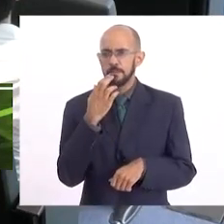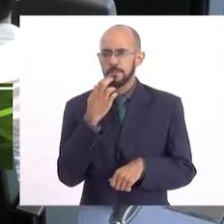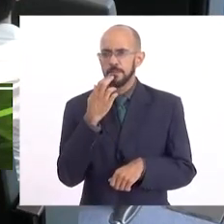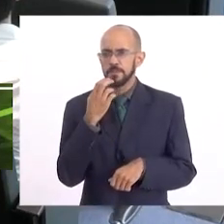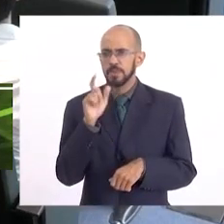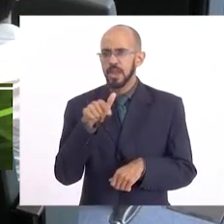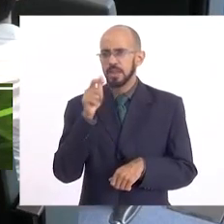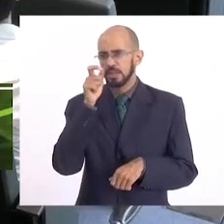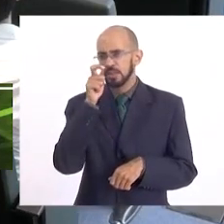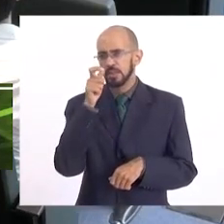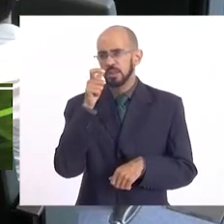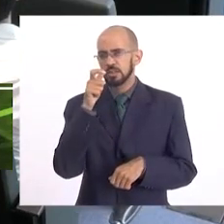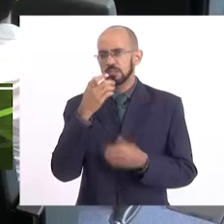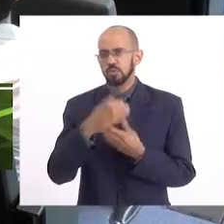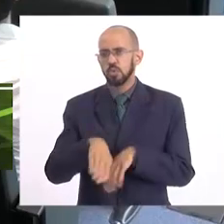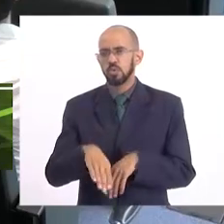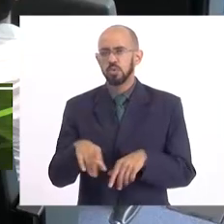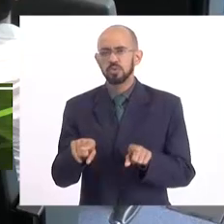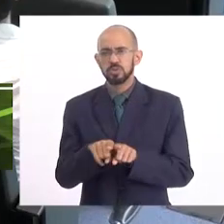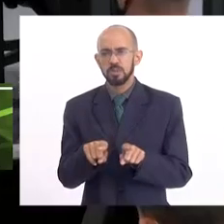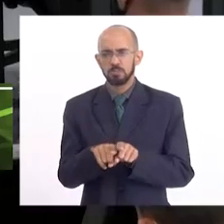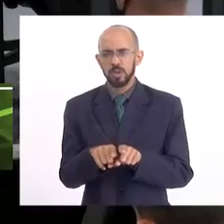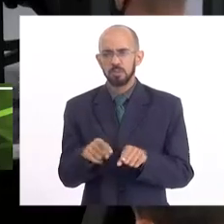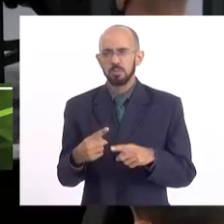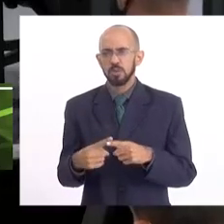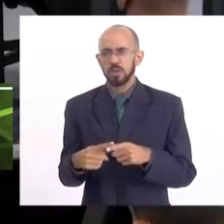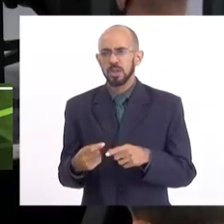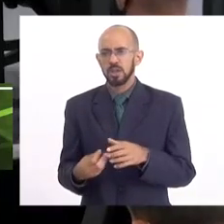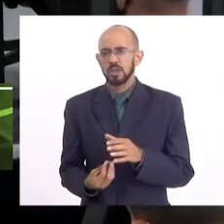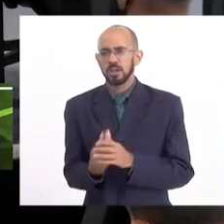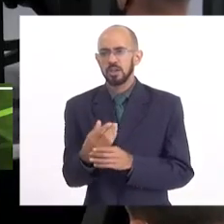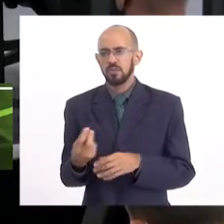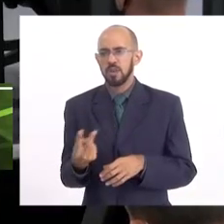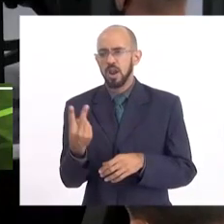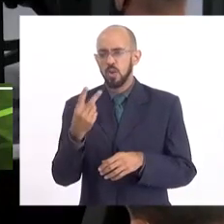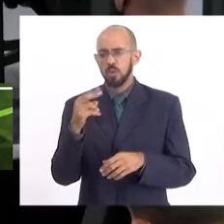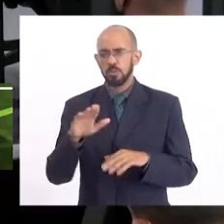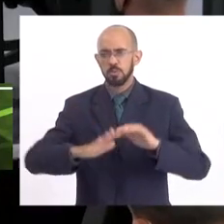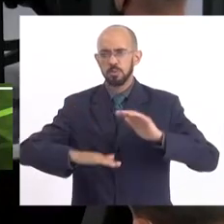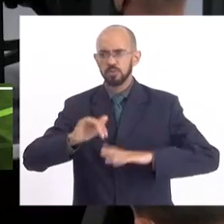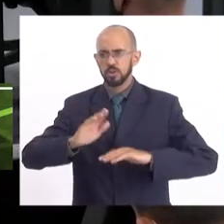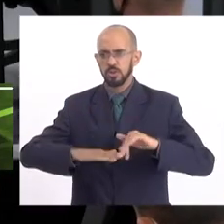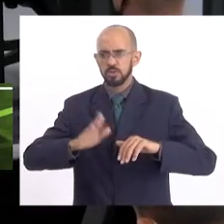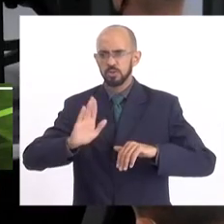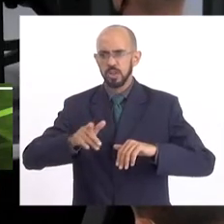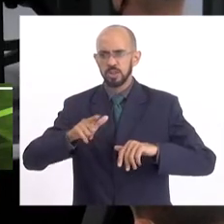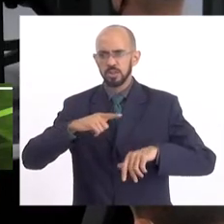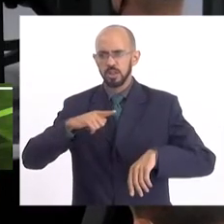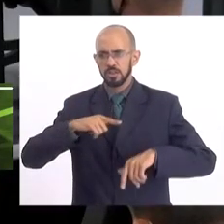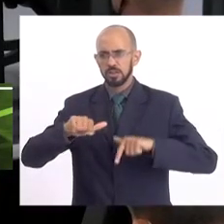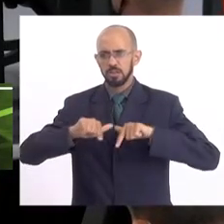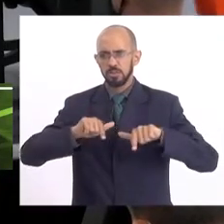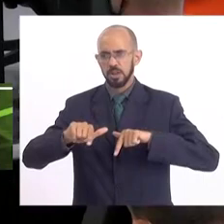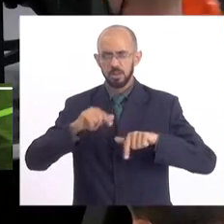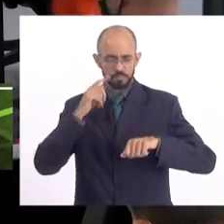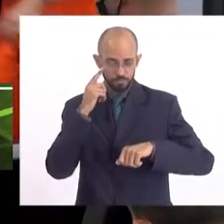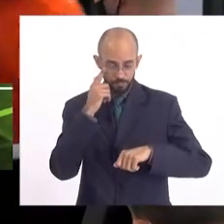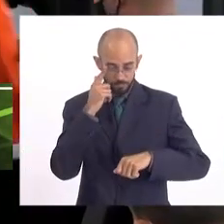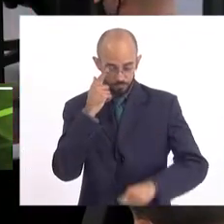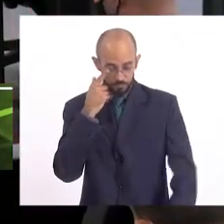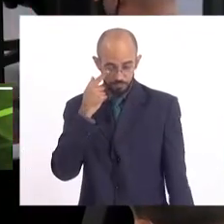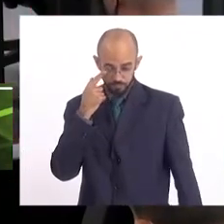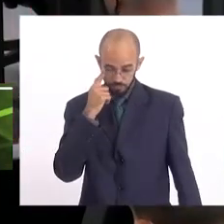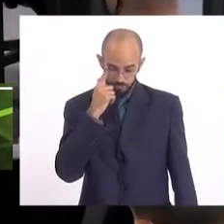para o concurso em definitivo também, porque valoriza o profissional que já está trabalhando. Claro que a necessidade de oxigenar, sim,